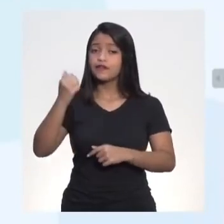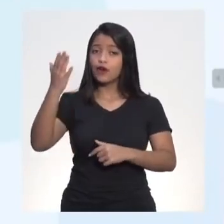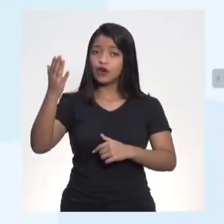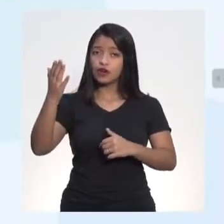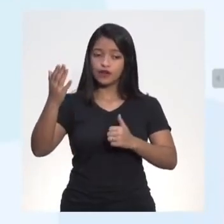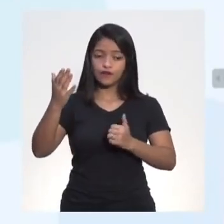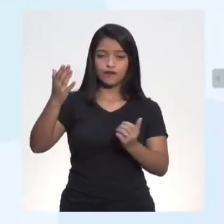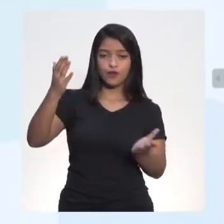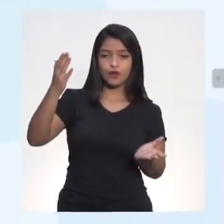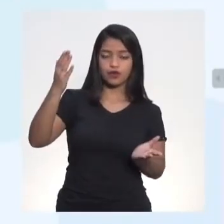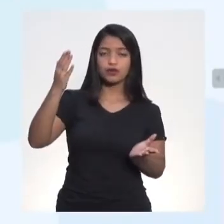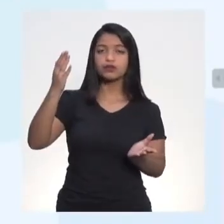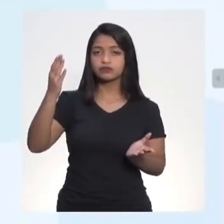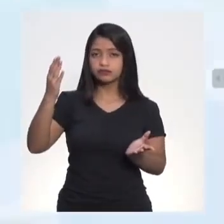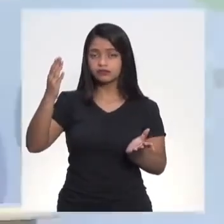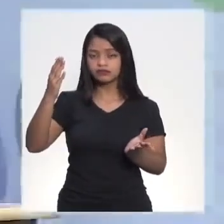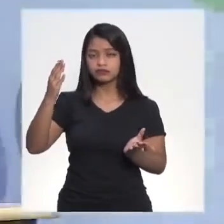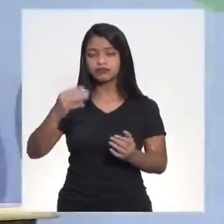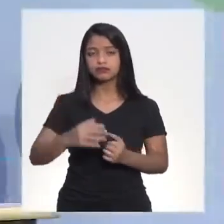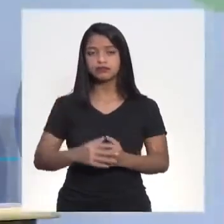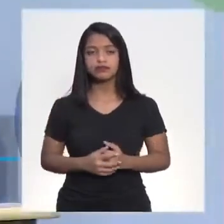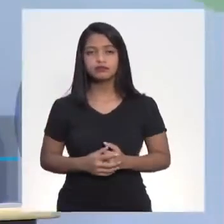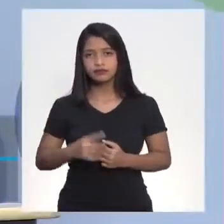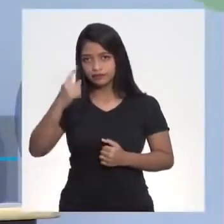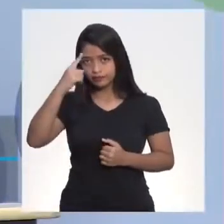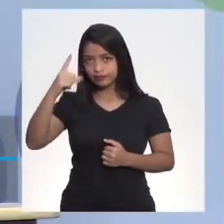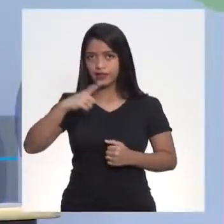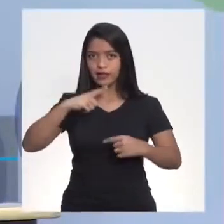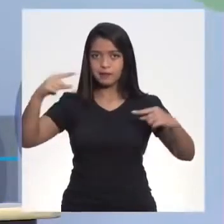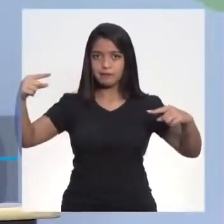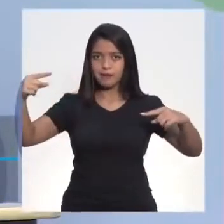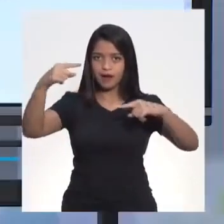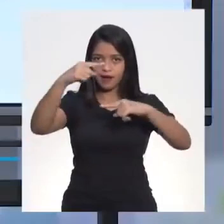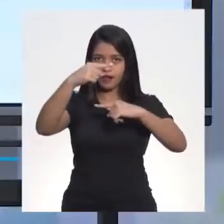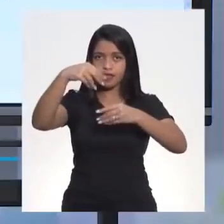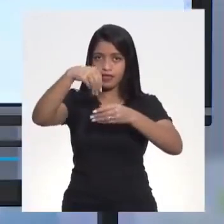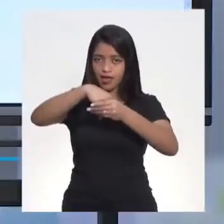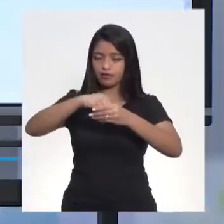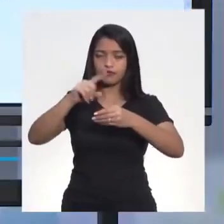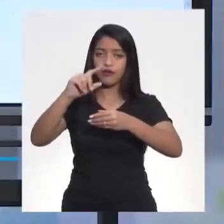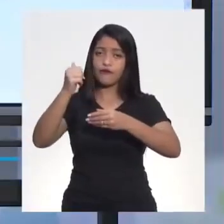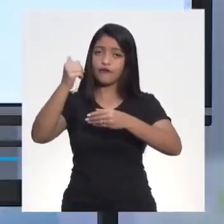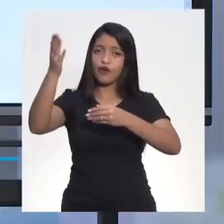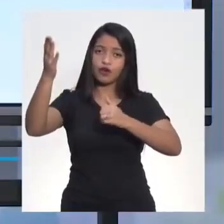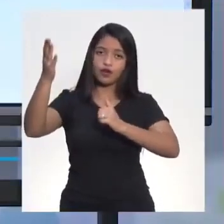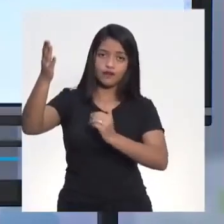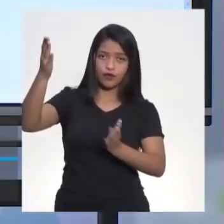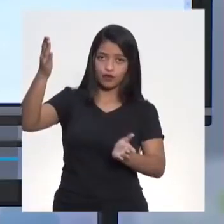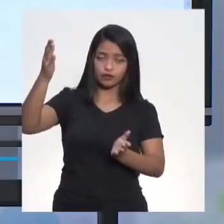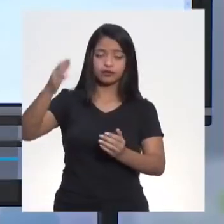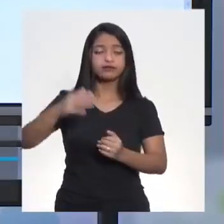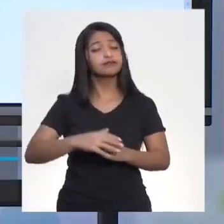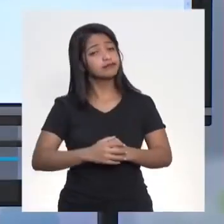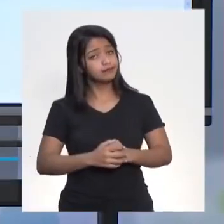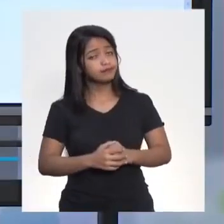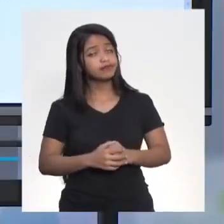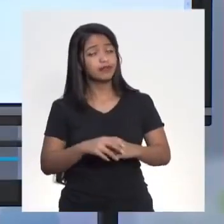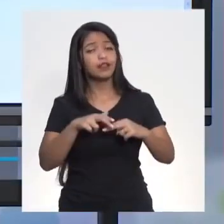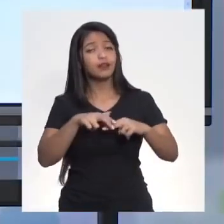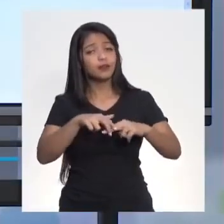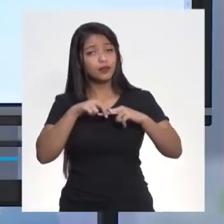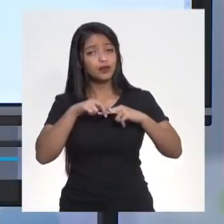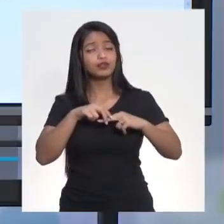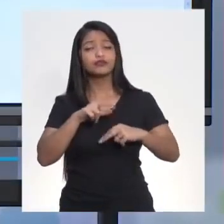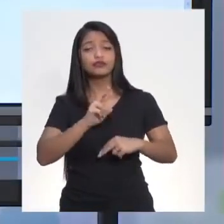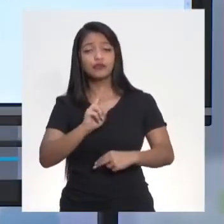fora, se a gente pensar naquele Isso meio mesmo. entre as paralelas. Por isso que nós chamamos ele de alternos. É como se tivesse